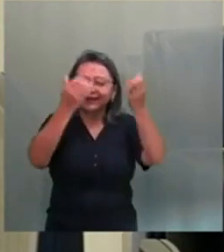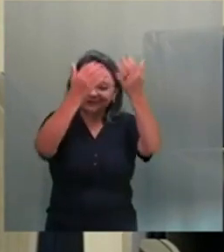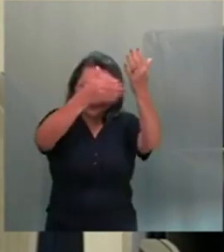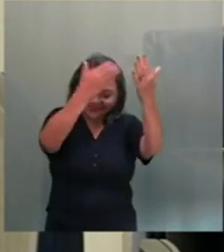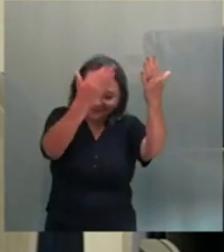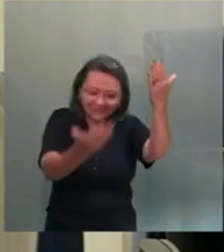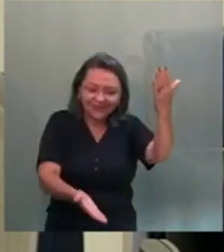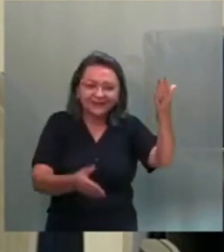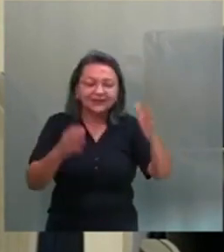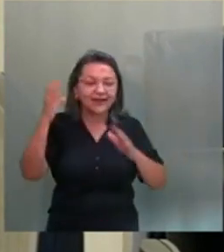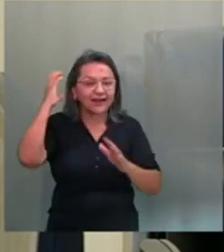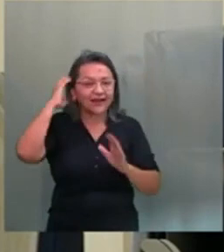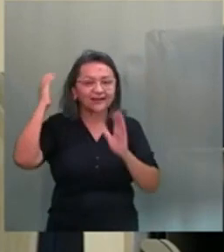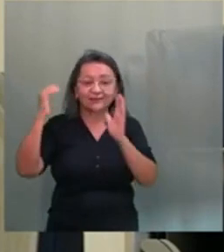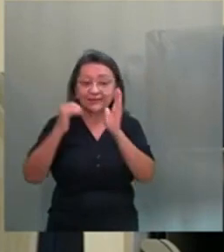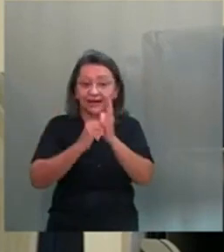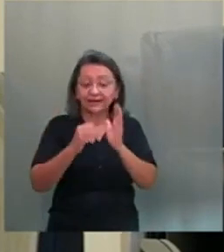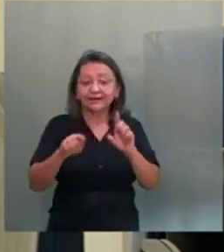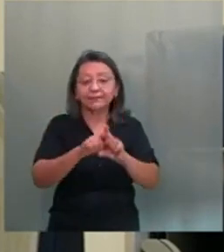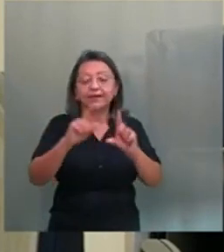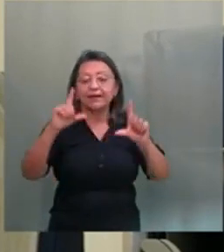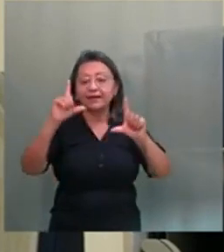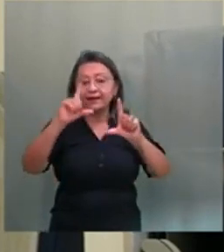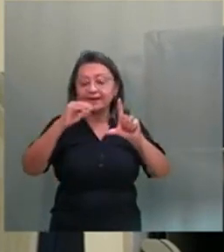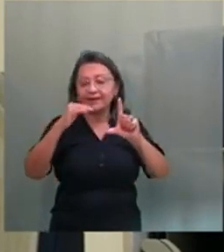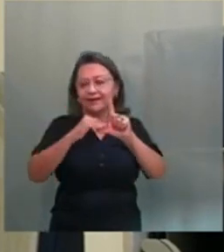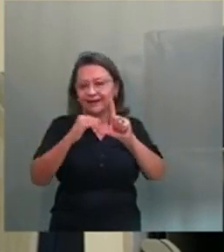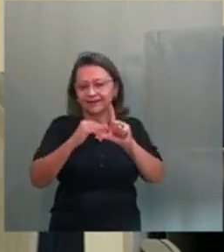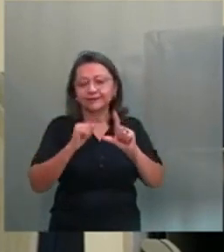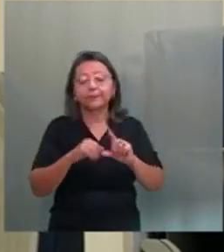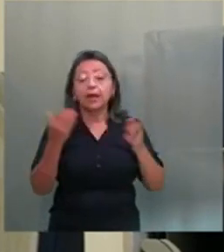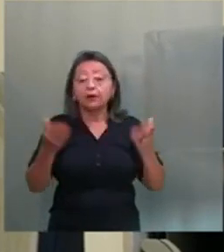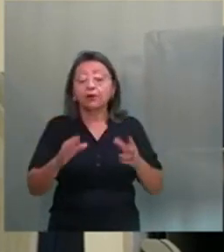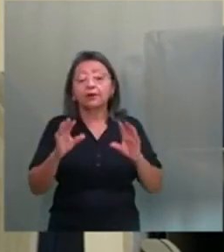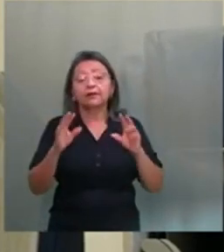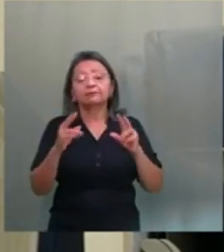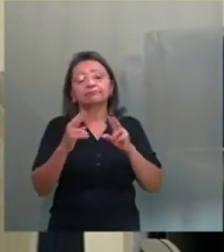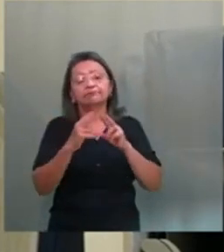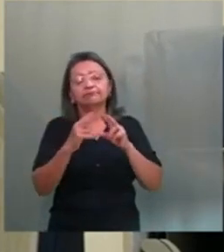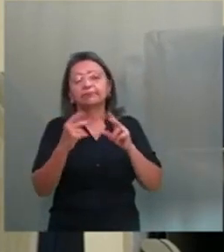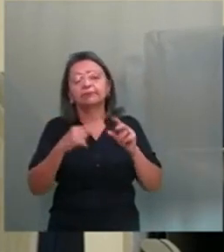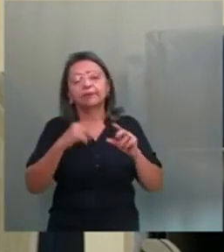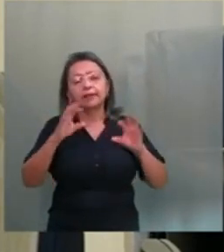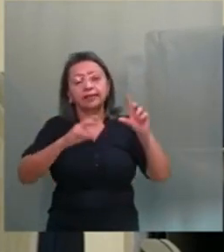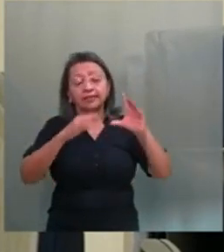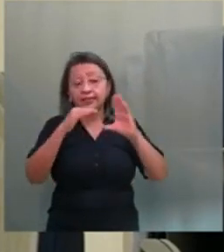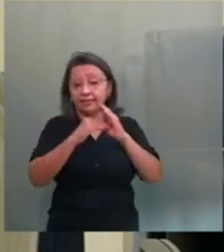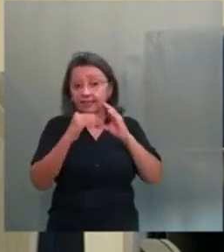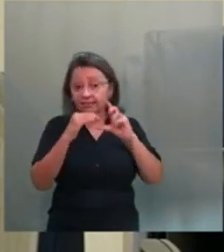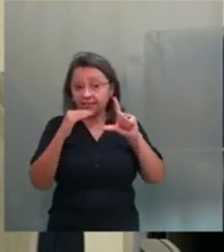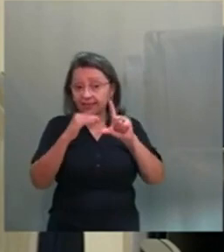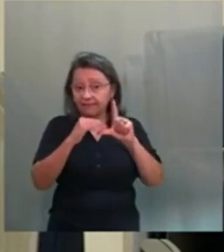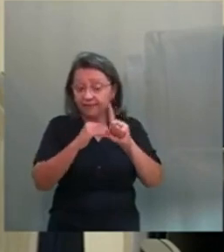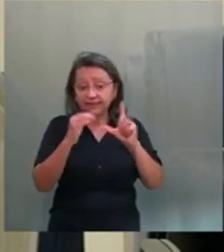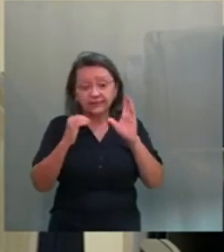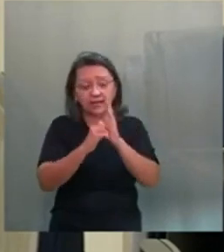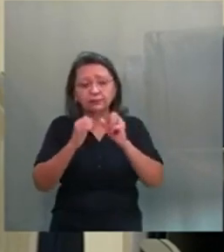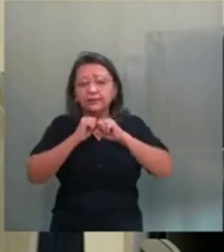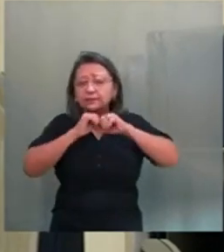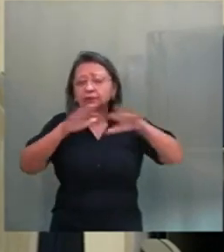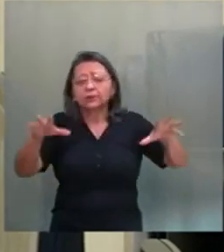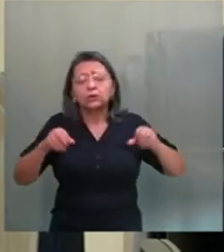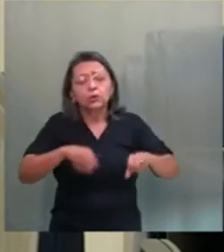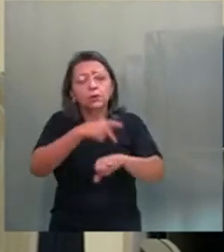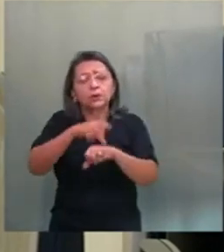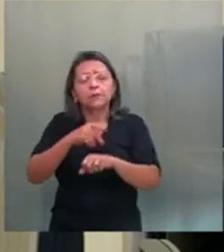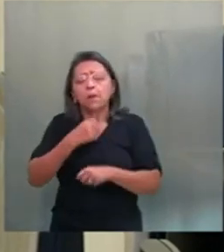Rádio Senado e também à agência. E agora estamos ao vivo pela TV Senado, transmitindo para todo o país o meu bom dia mais uma